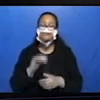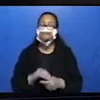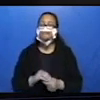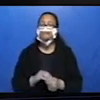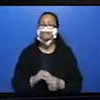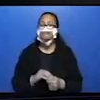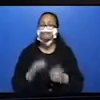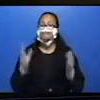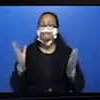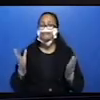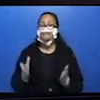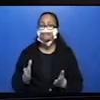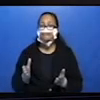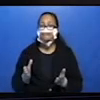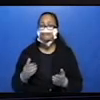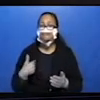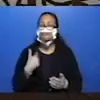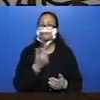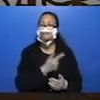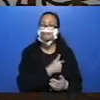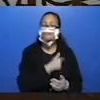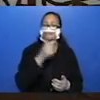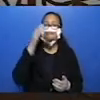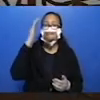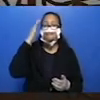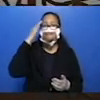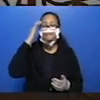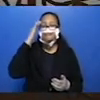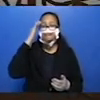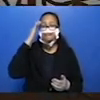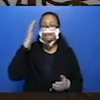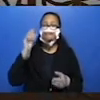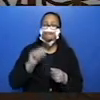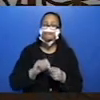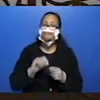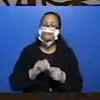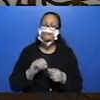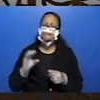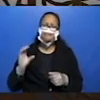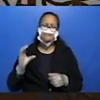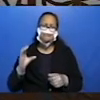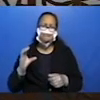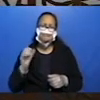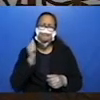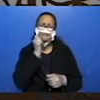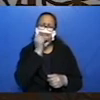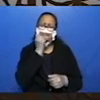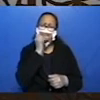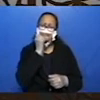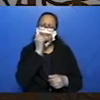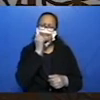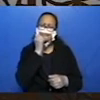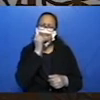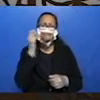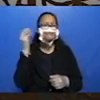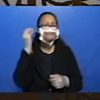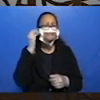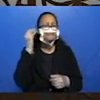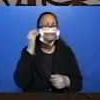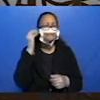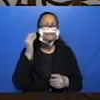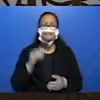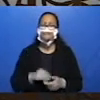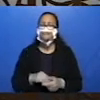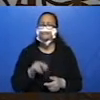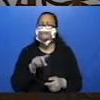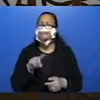Agora, vamos pensar um pouquinho. Nós falamos muito de ciência, cientista, né? Experiência. Você sabe